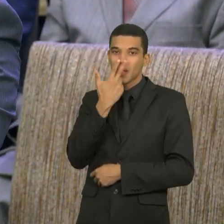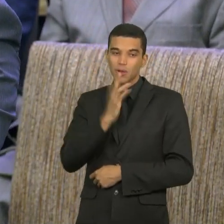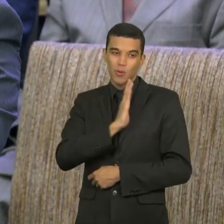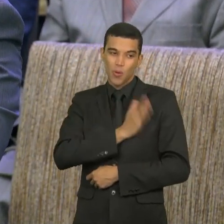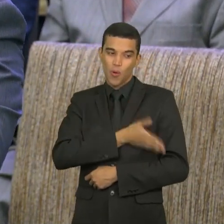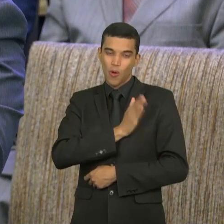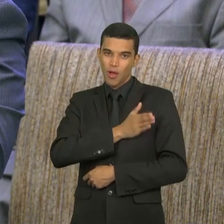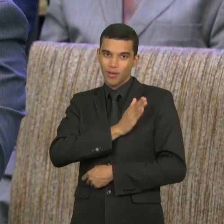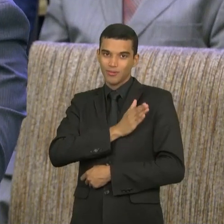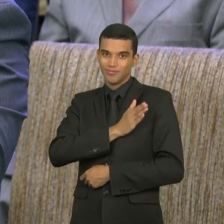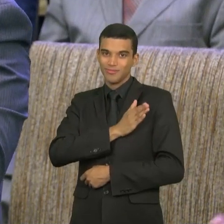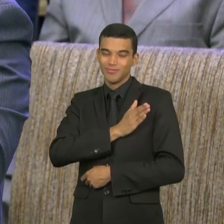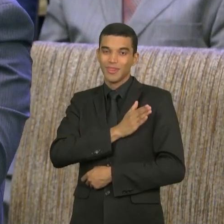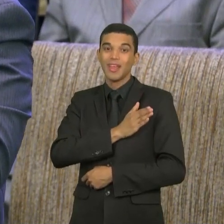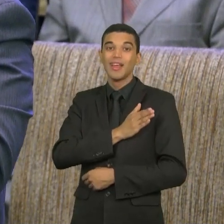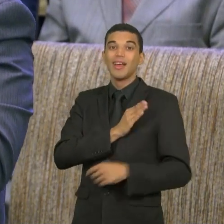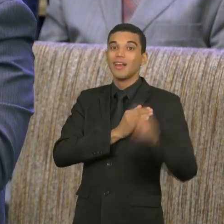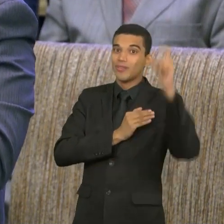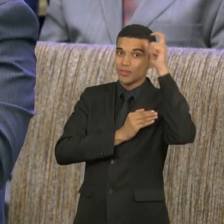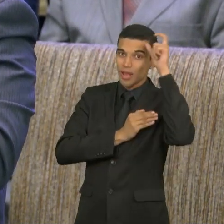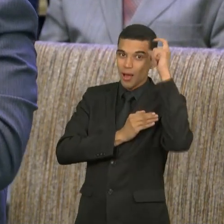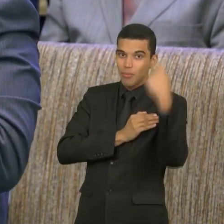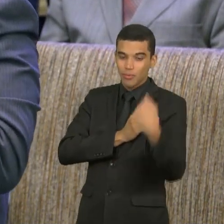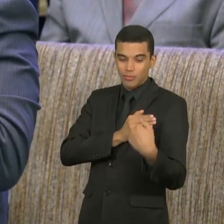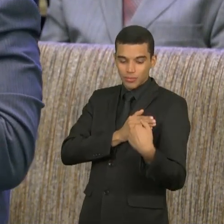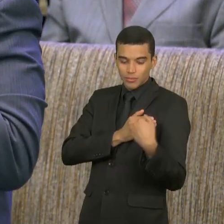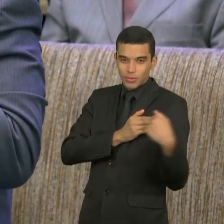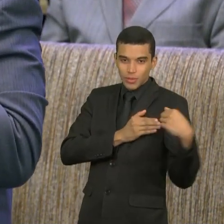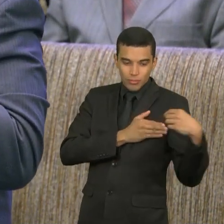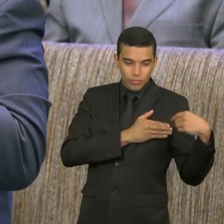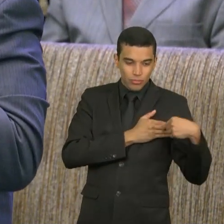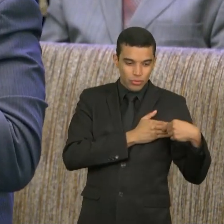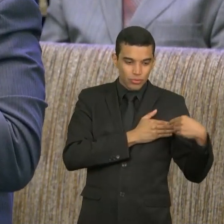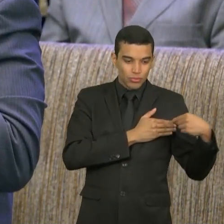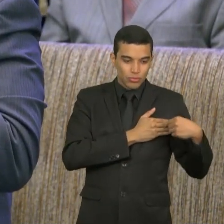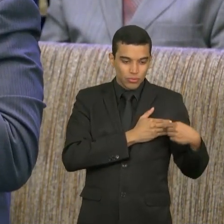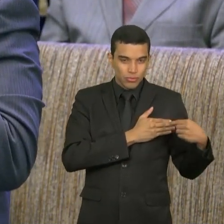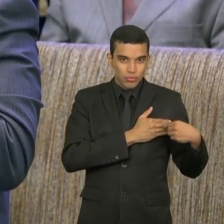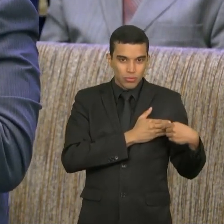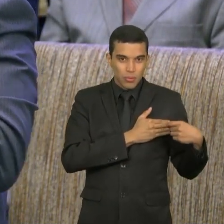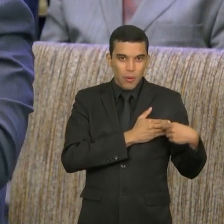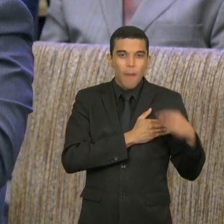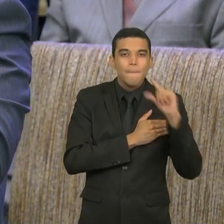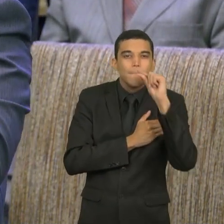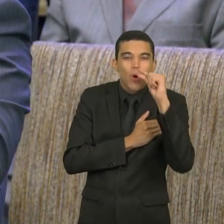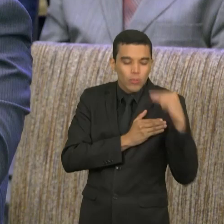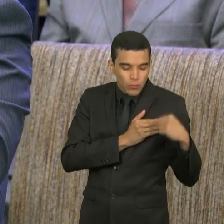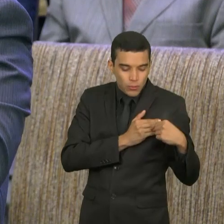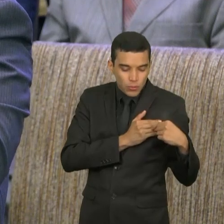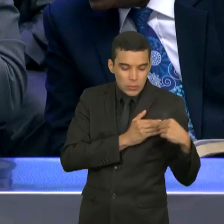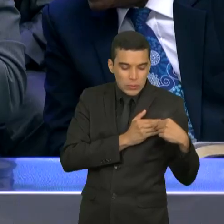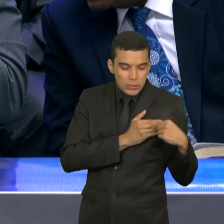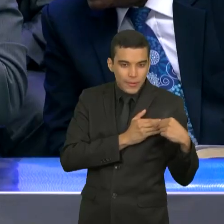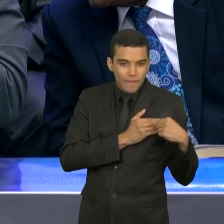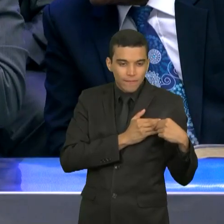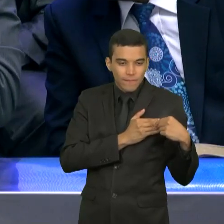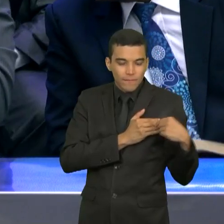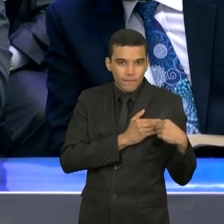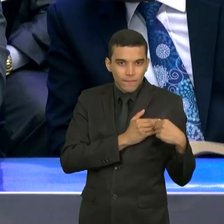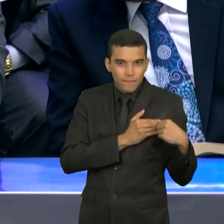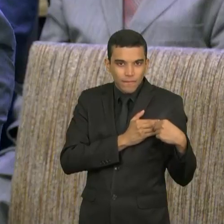ele não trabalha com muita pressa não ele vai trabalhando ali agora nos últimos dias ele tá com pressa agora ele tá aperriado do